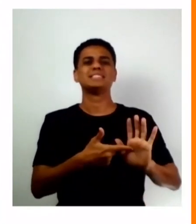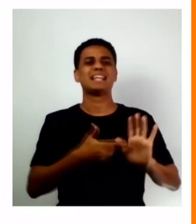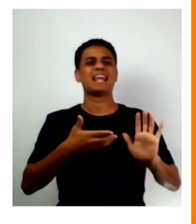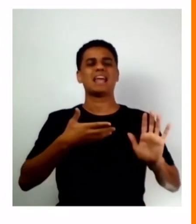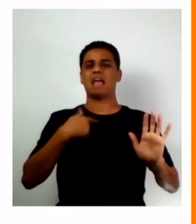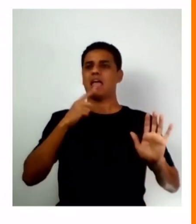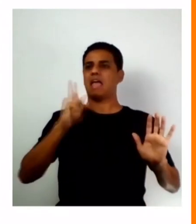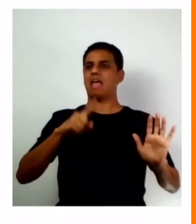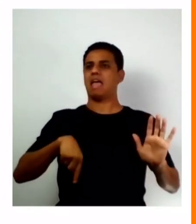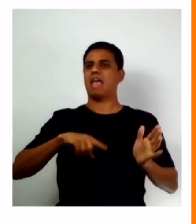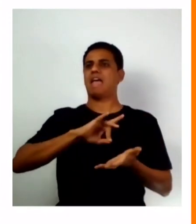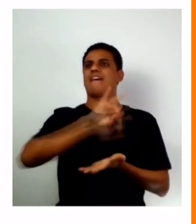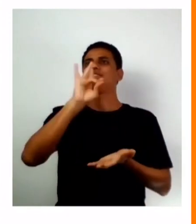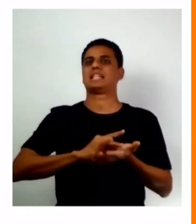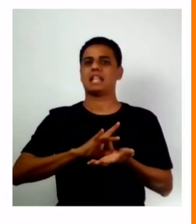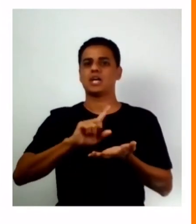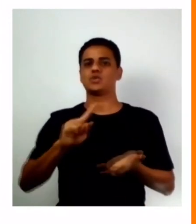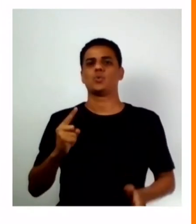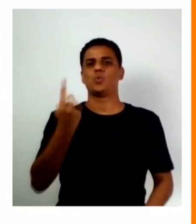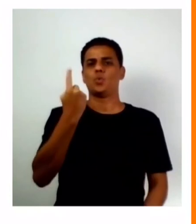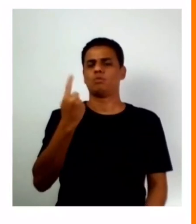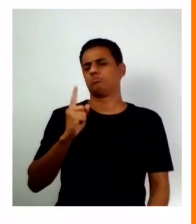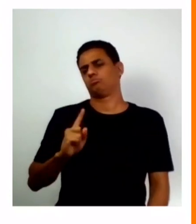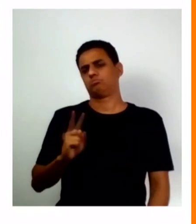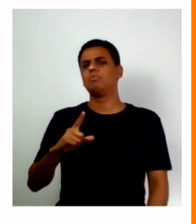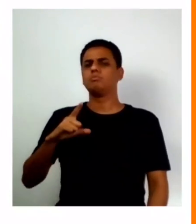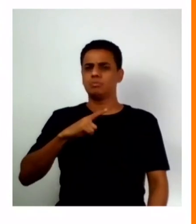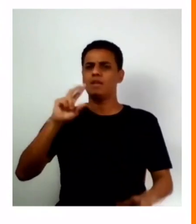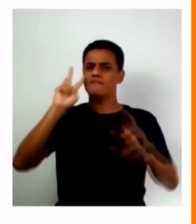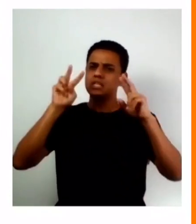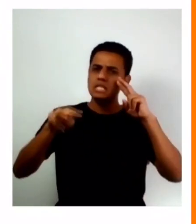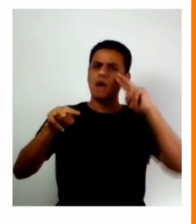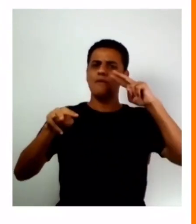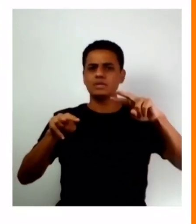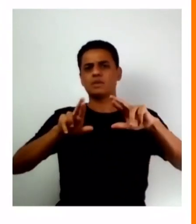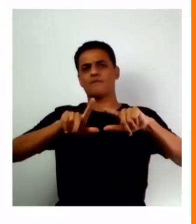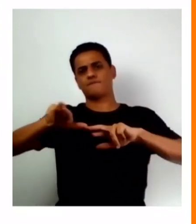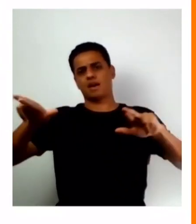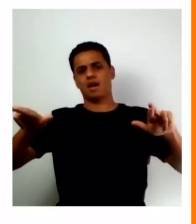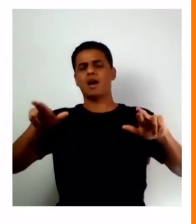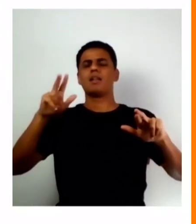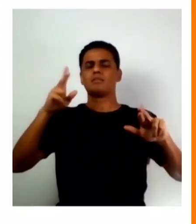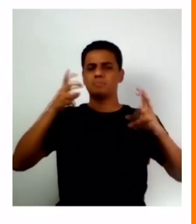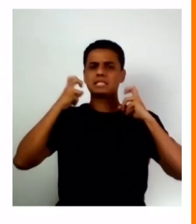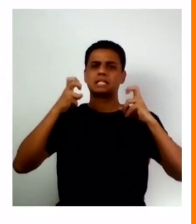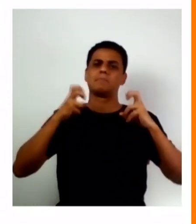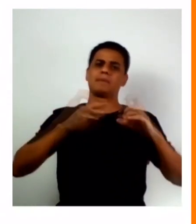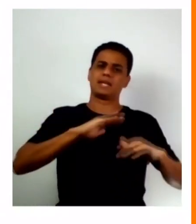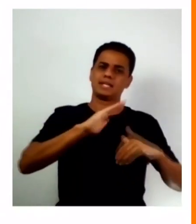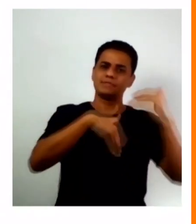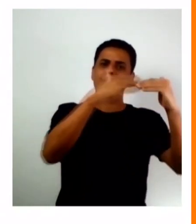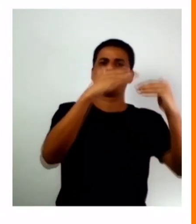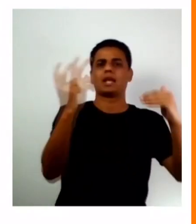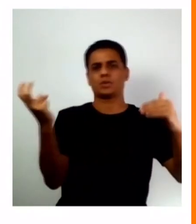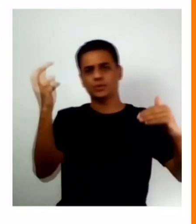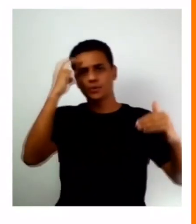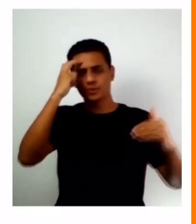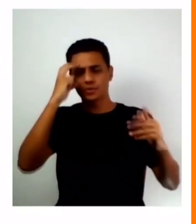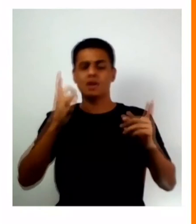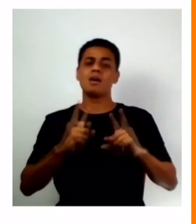a minha reflexão. Há muitas formas de abordar a relação cultura e desenvolvimento e, eu acho que neste curso temos